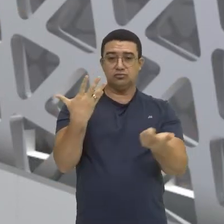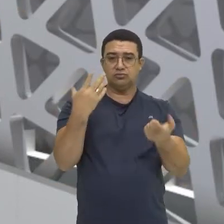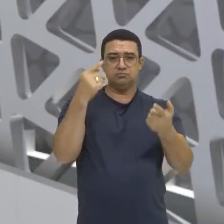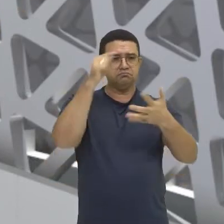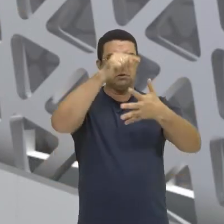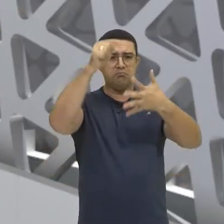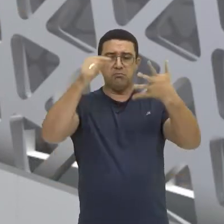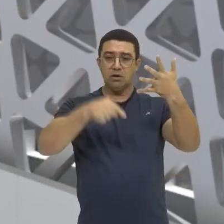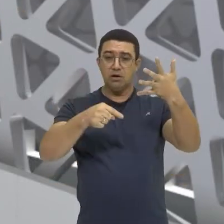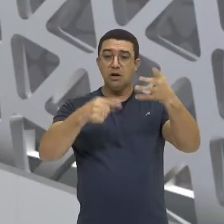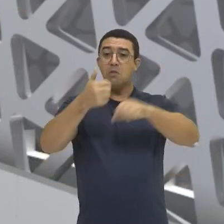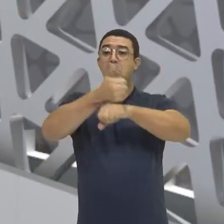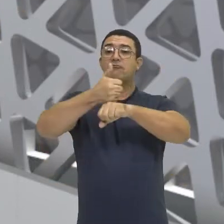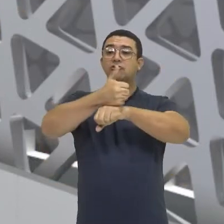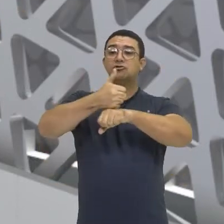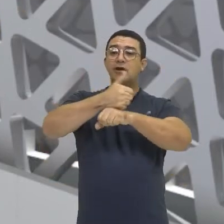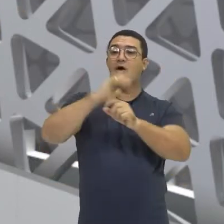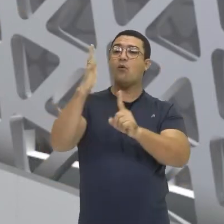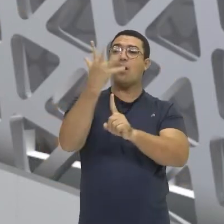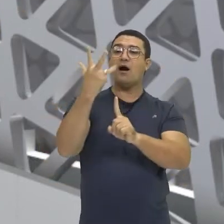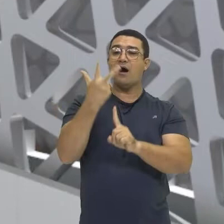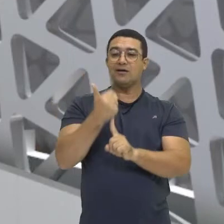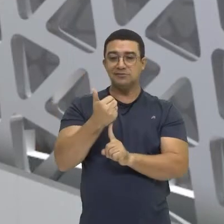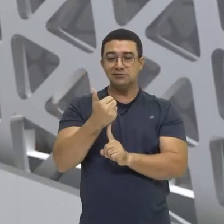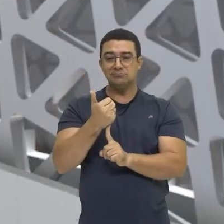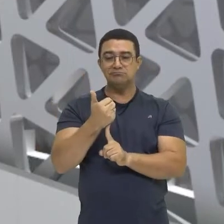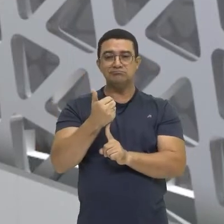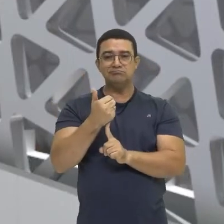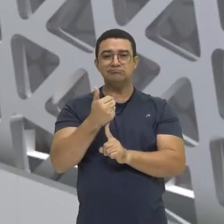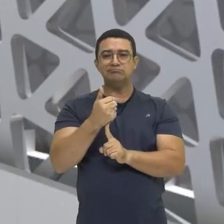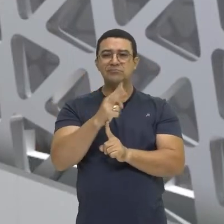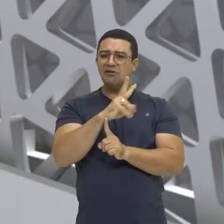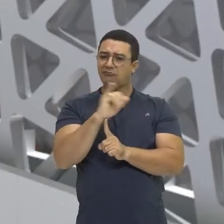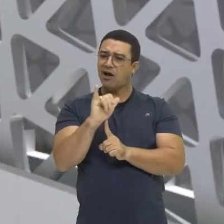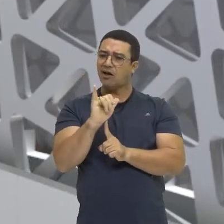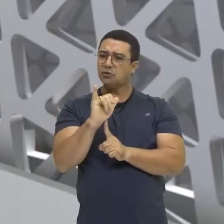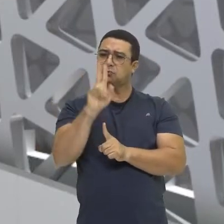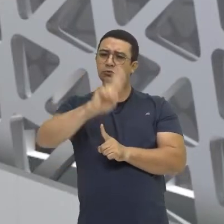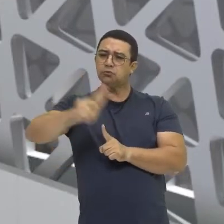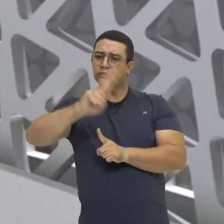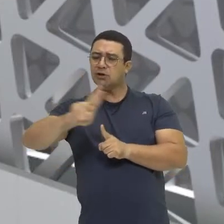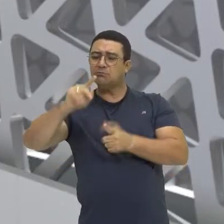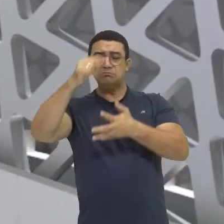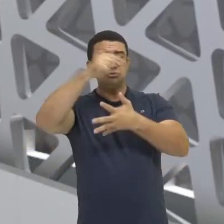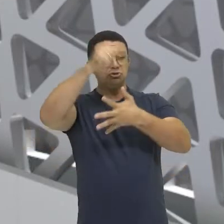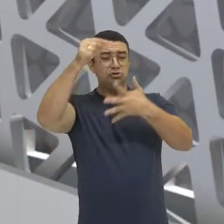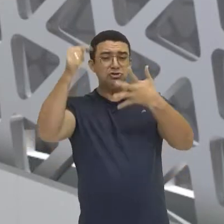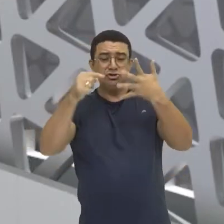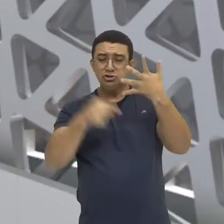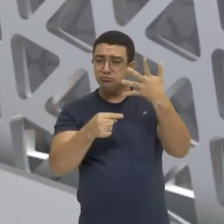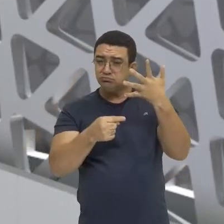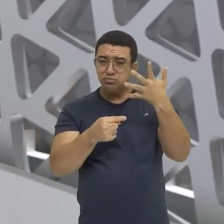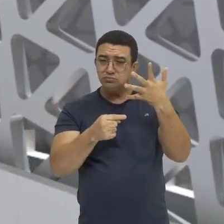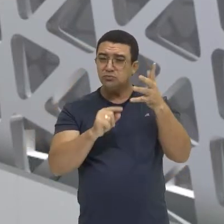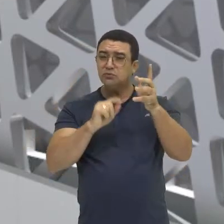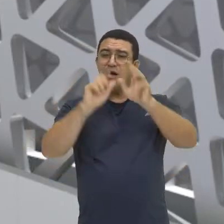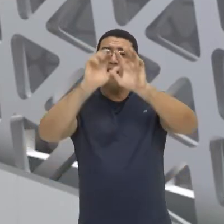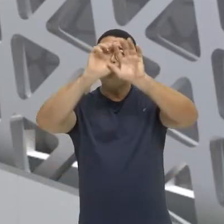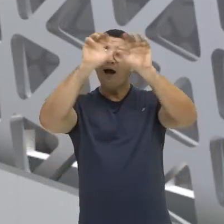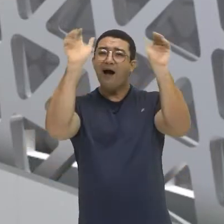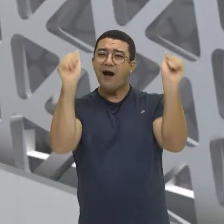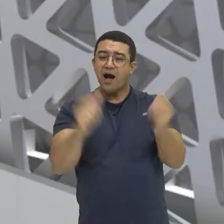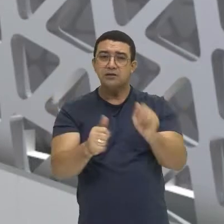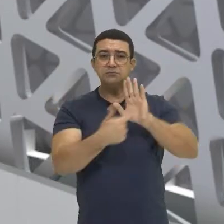o artista ele vai utilizar dessas formas de artes para